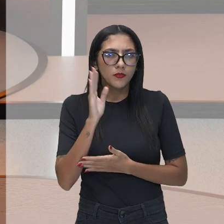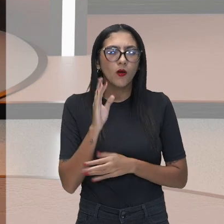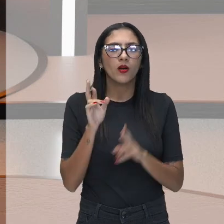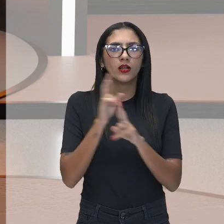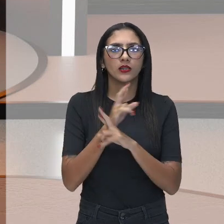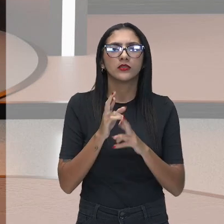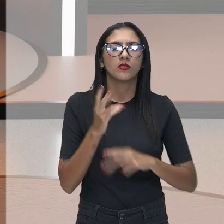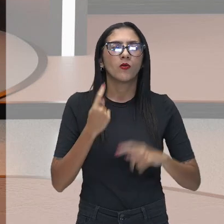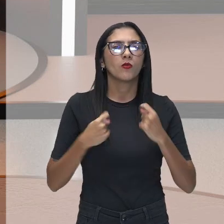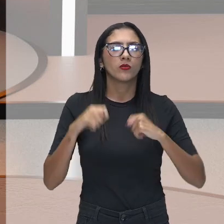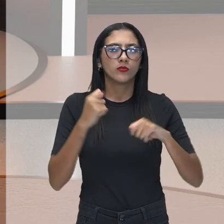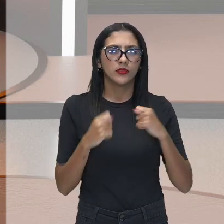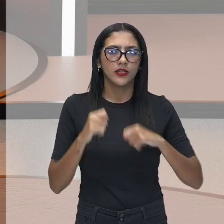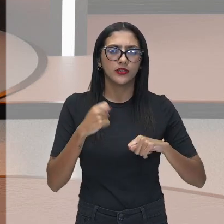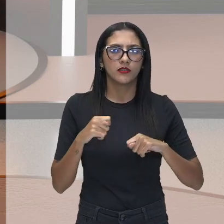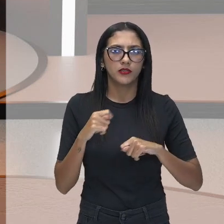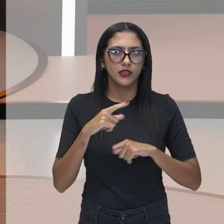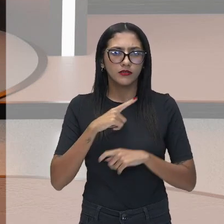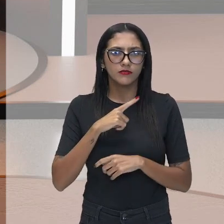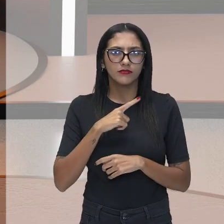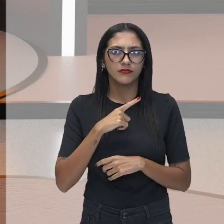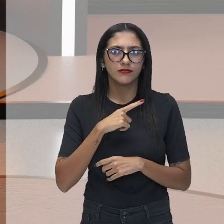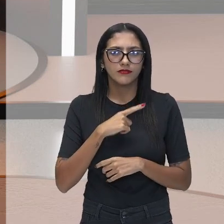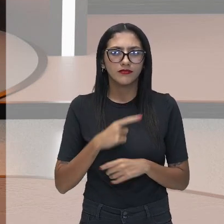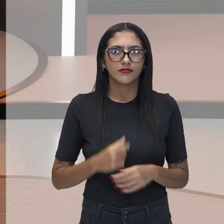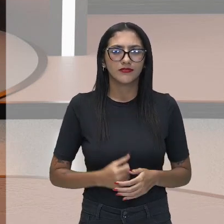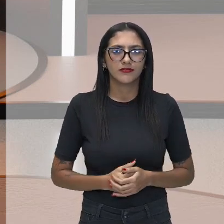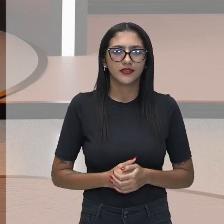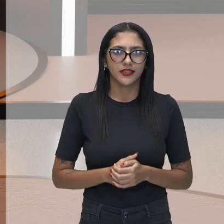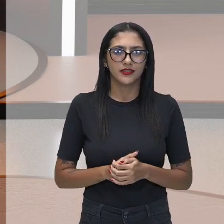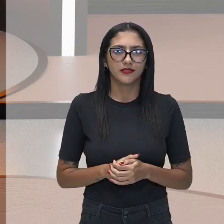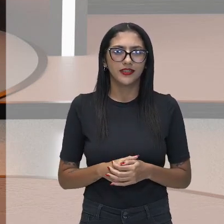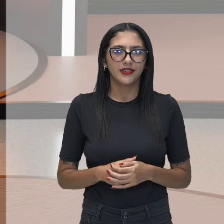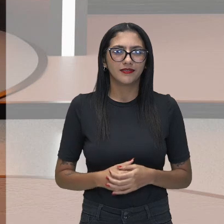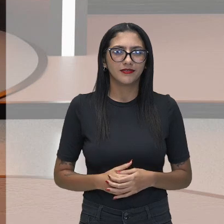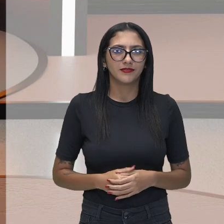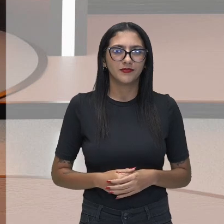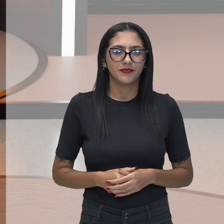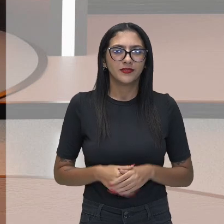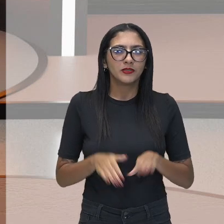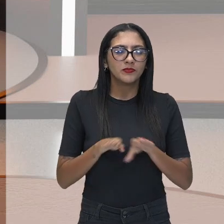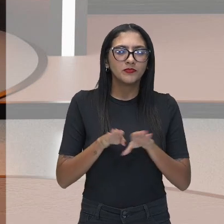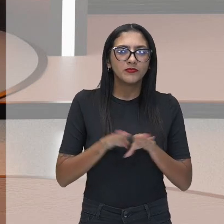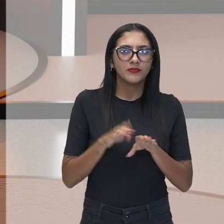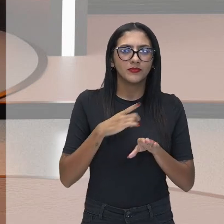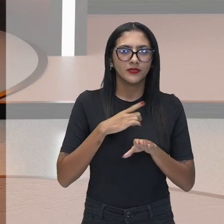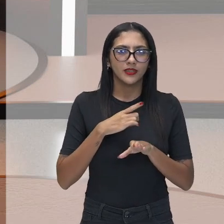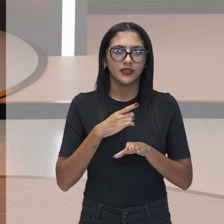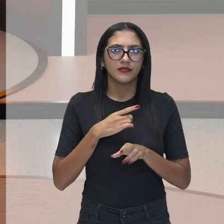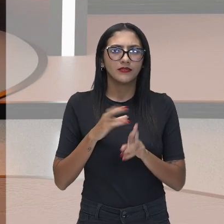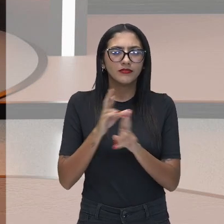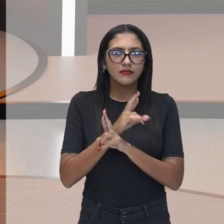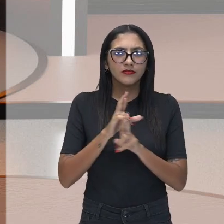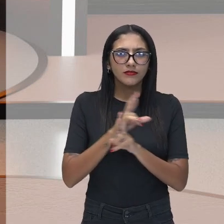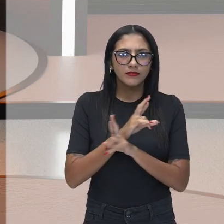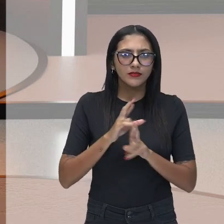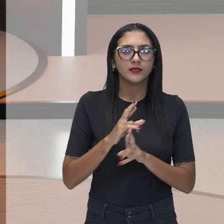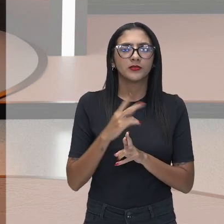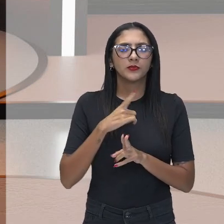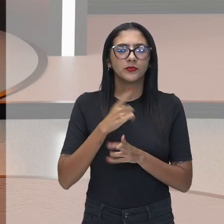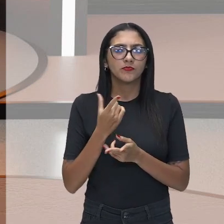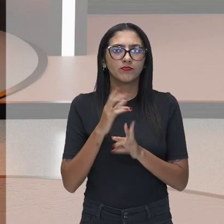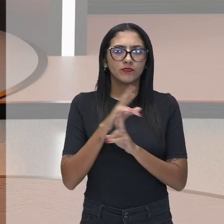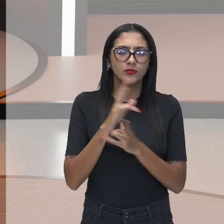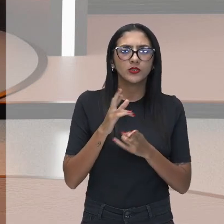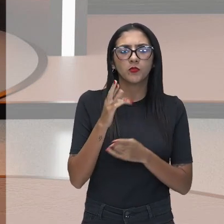roda girar na economia brasileira não vai haver mais. Não tem mais escravizados no Brasil. Eles são libertos.